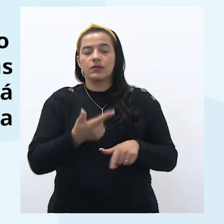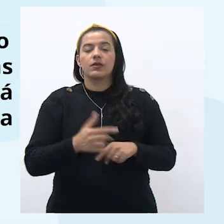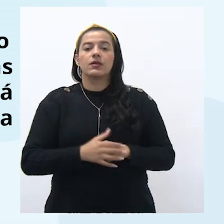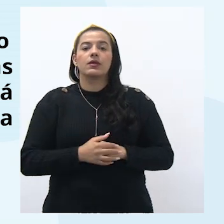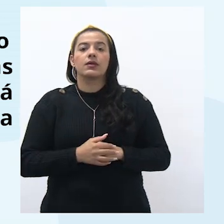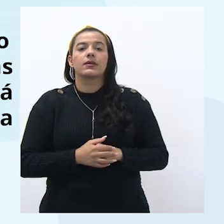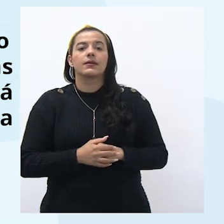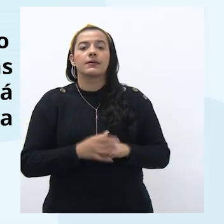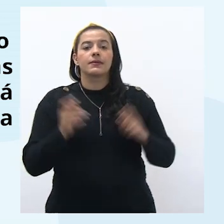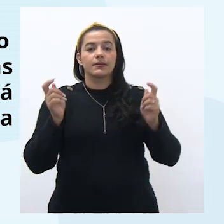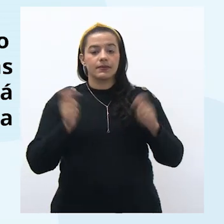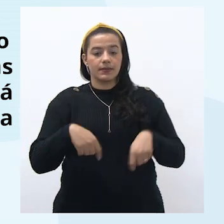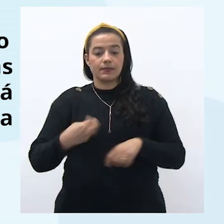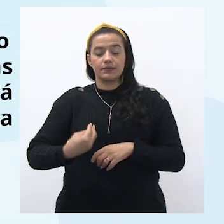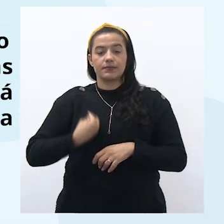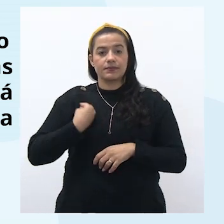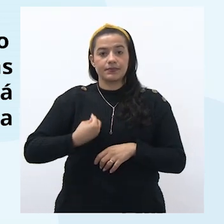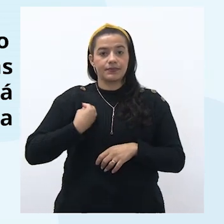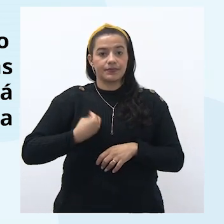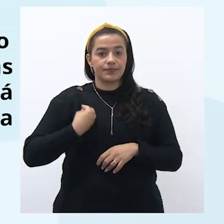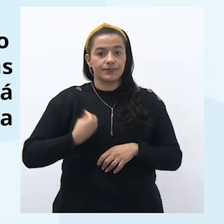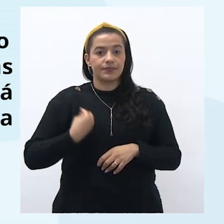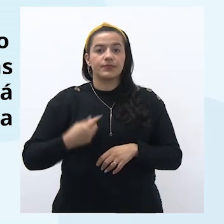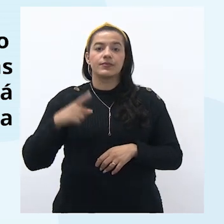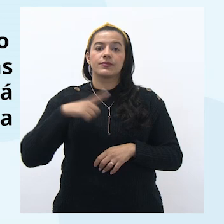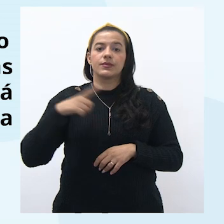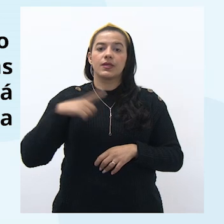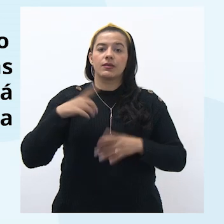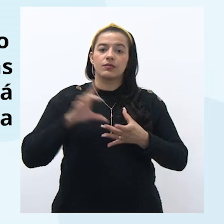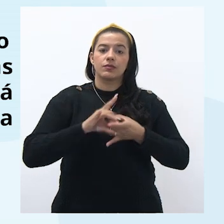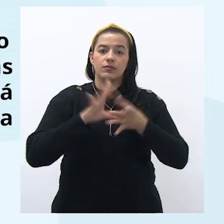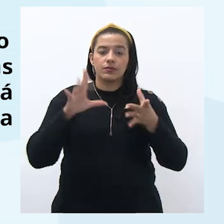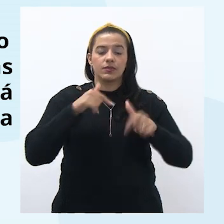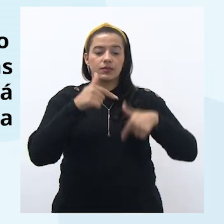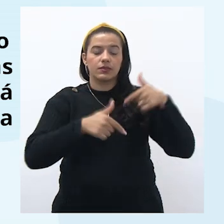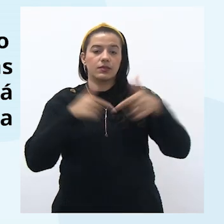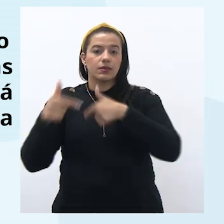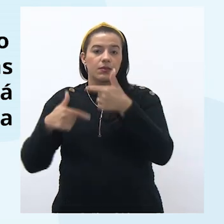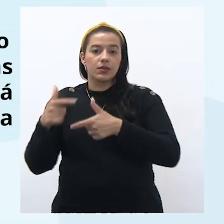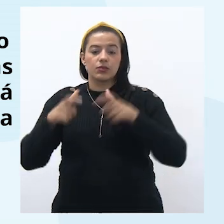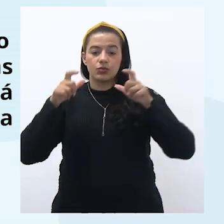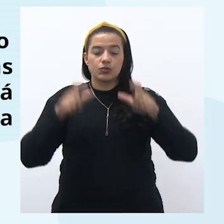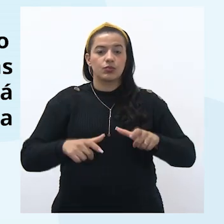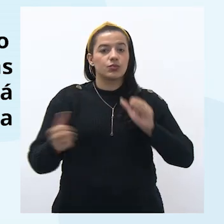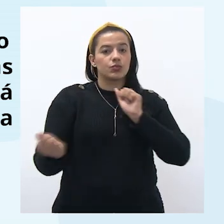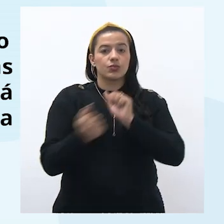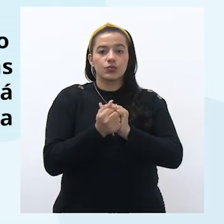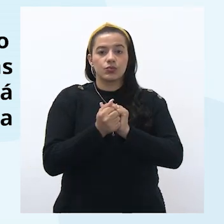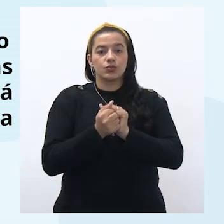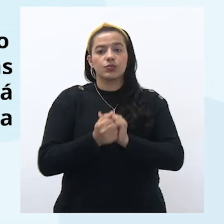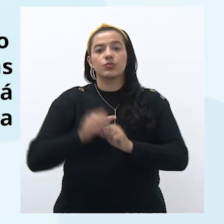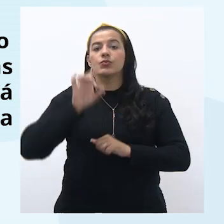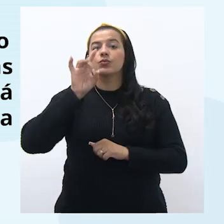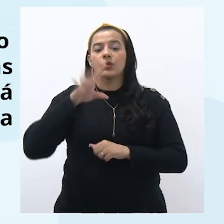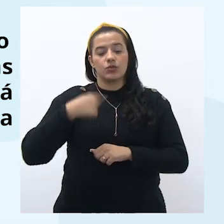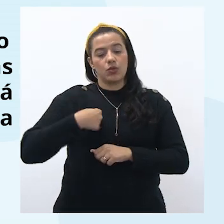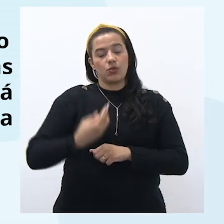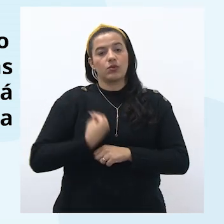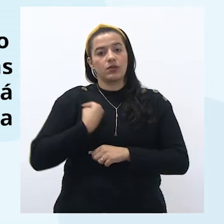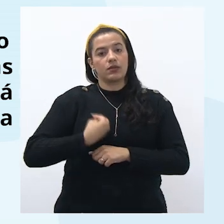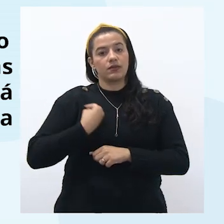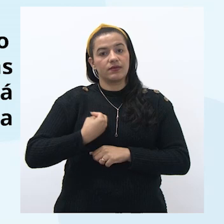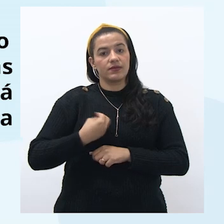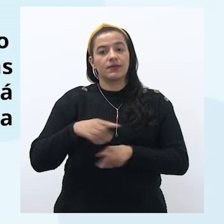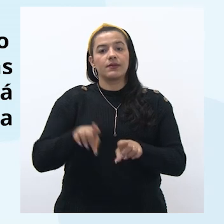ficar vivendo, tendo lazer e trabalhando no mesmo ambiente, que não sou só eu que vivo aqui. É uma